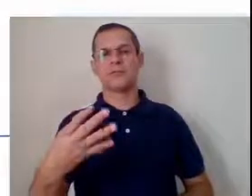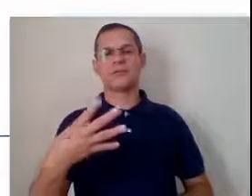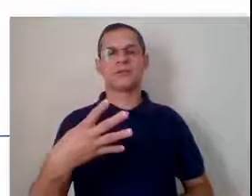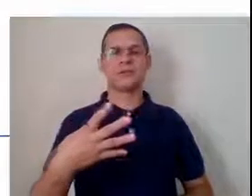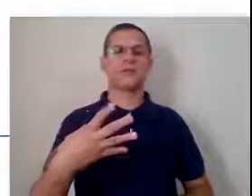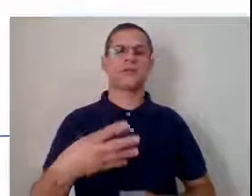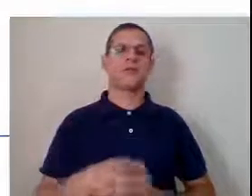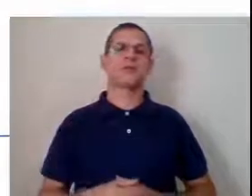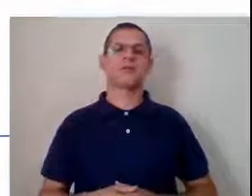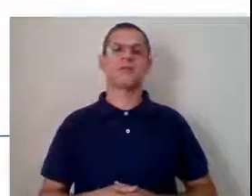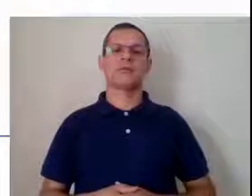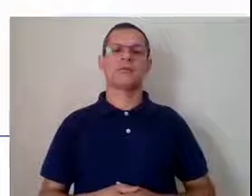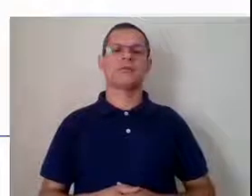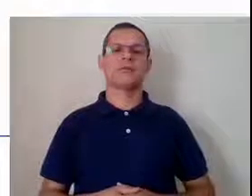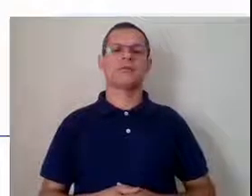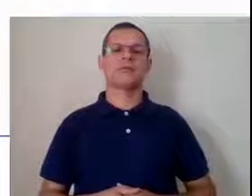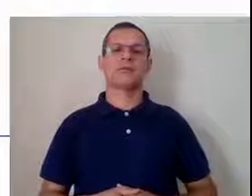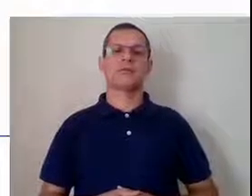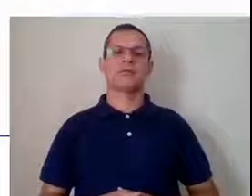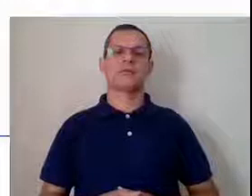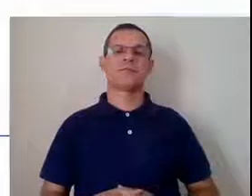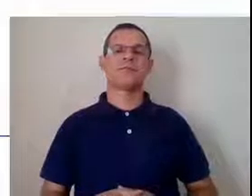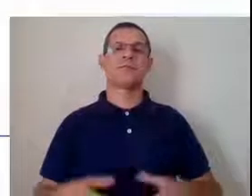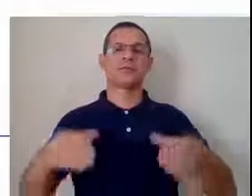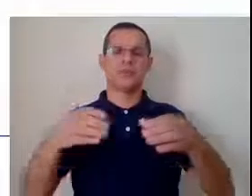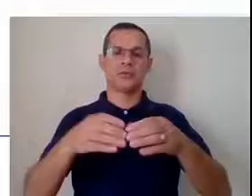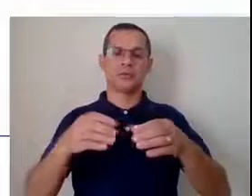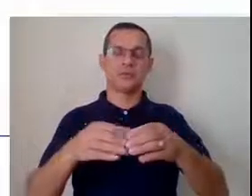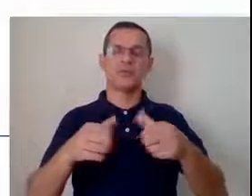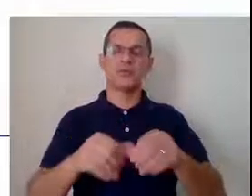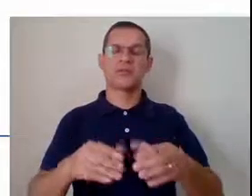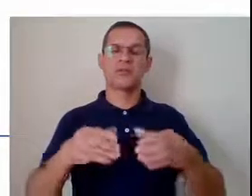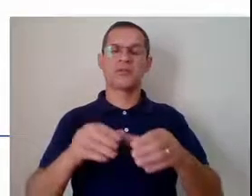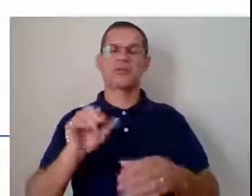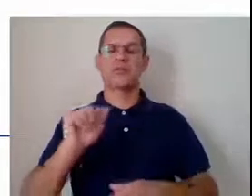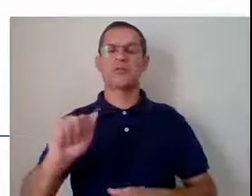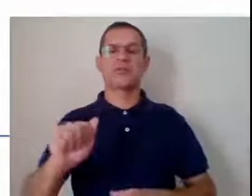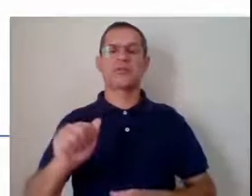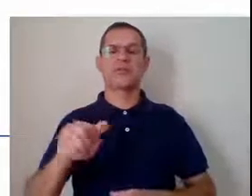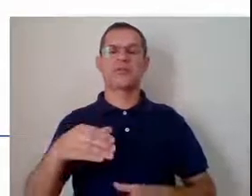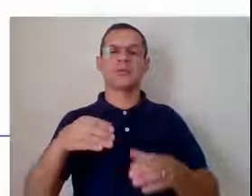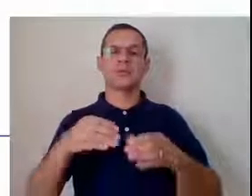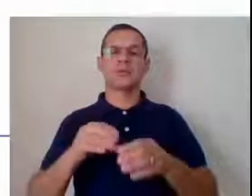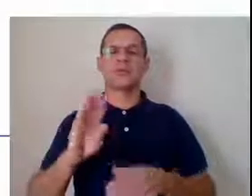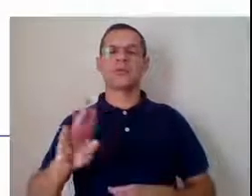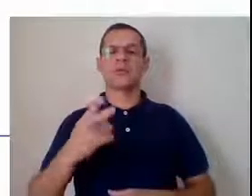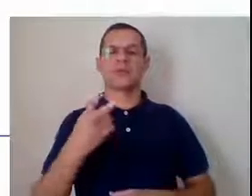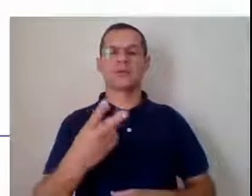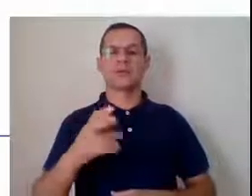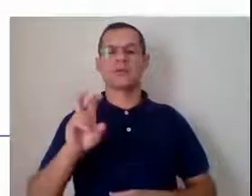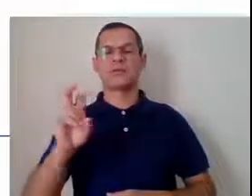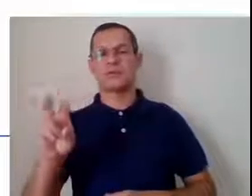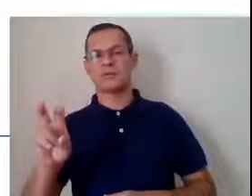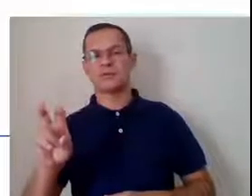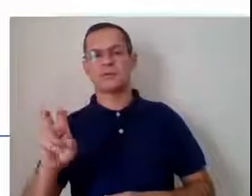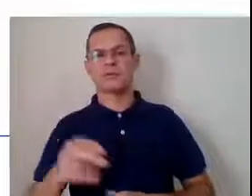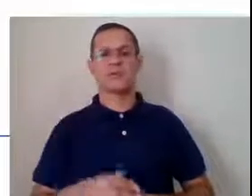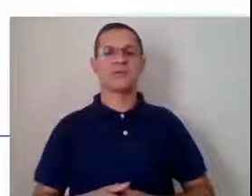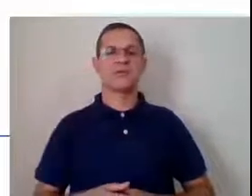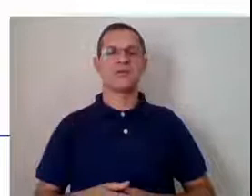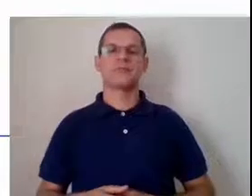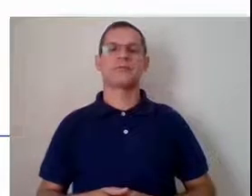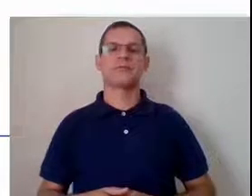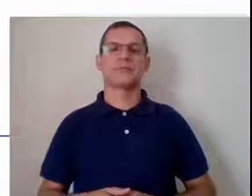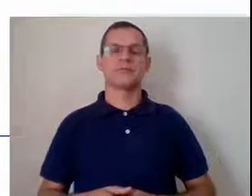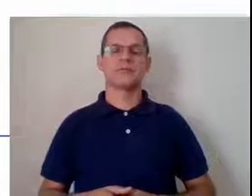3, 4. O conjunto, então esse é o conjunto A, o conjunto B tem 2 e 5. Vamos pôr